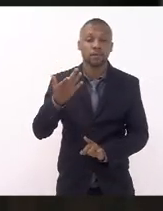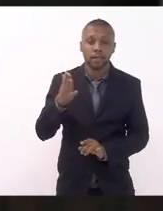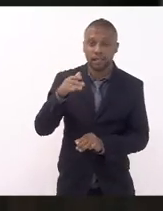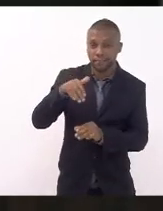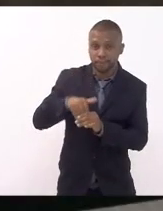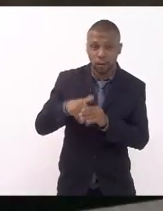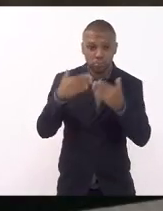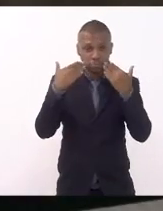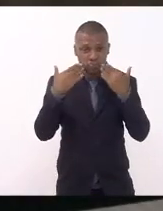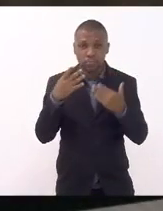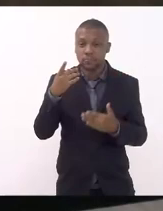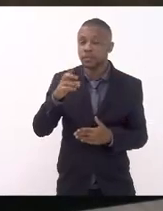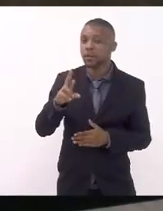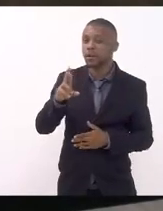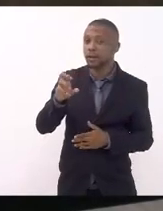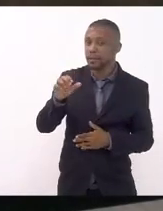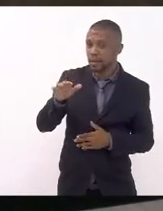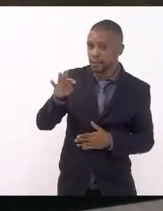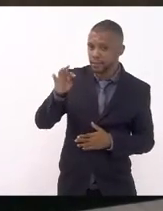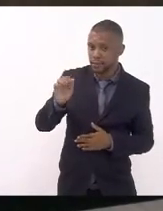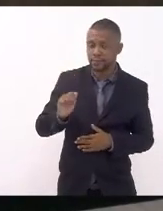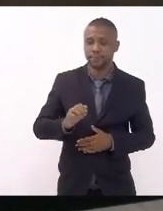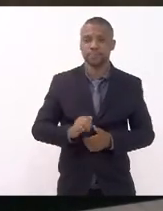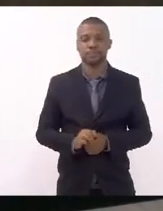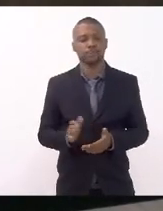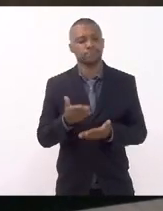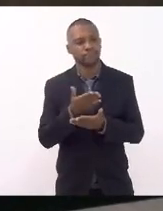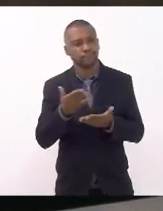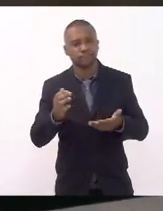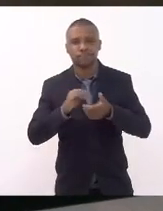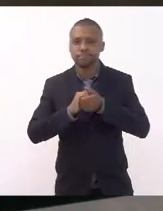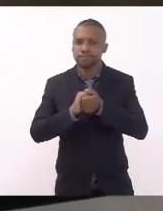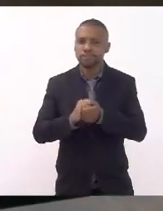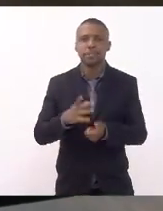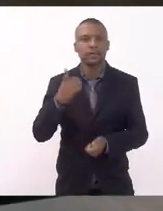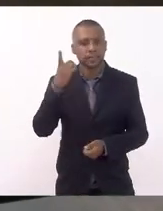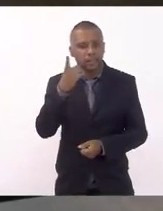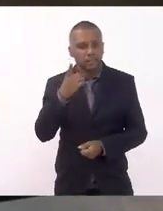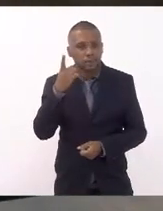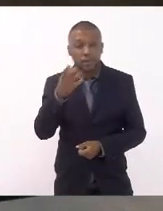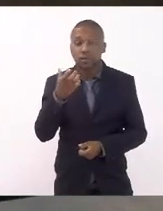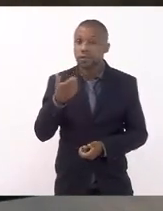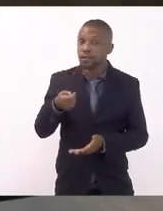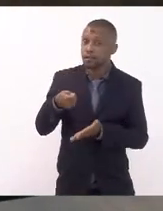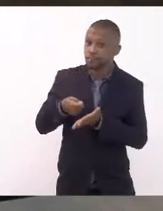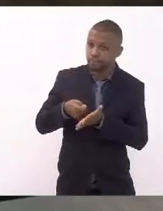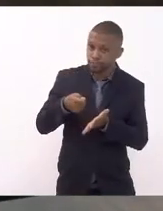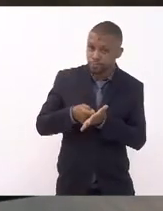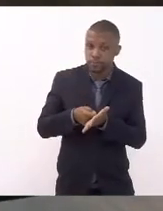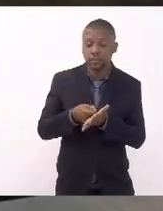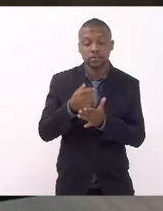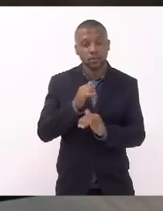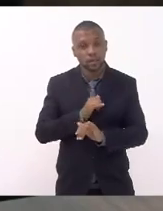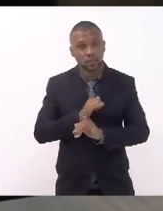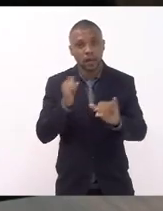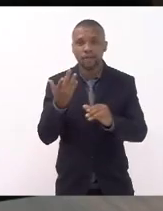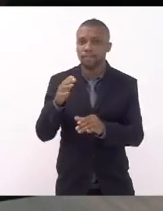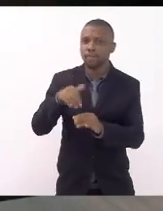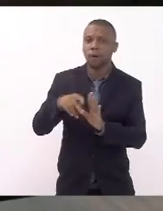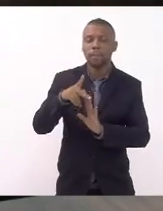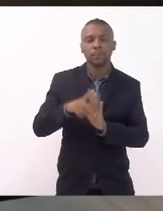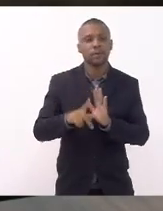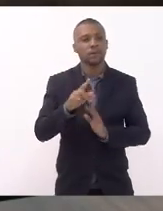voto. Senhor presidente, senhoras deputadas, senhores deputados, fiz questão de declarar voto no